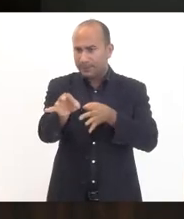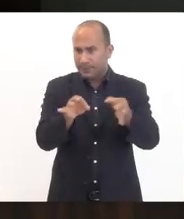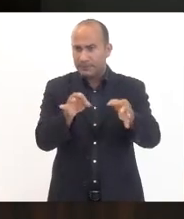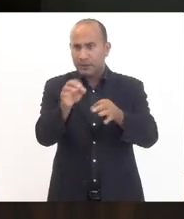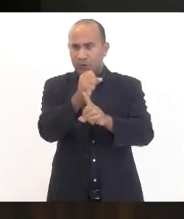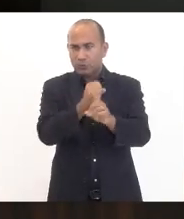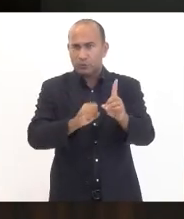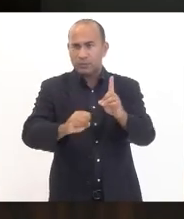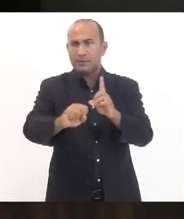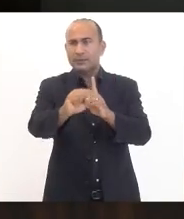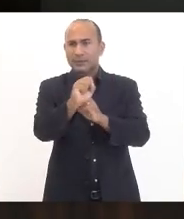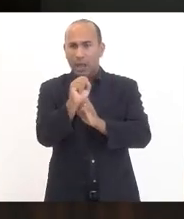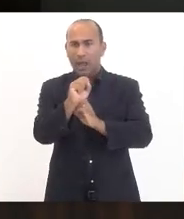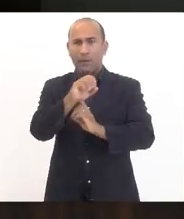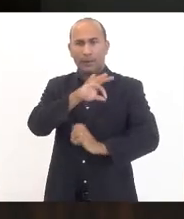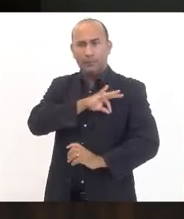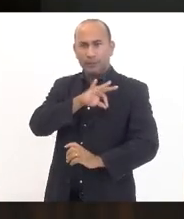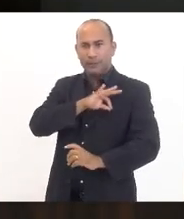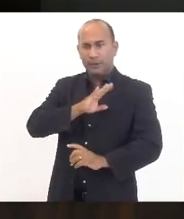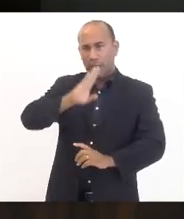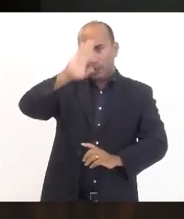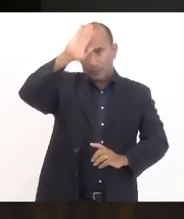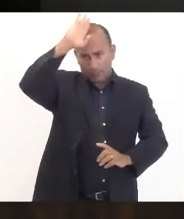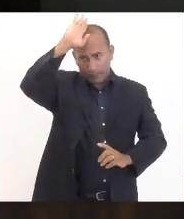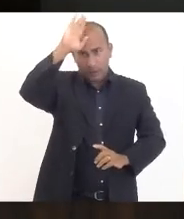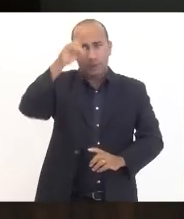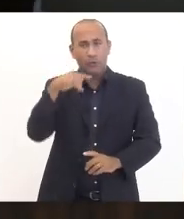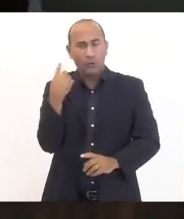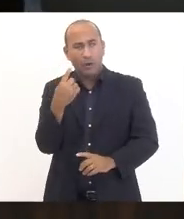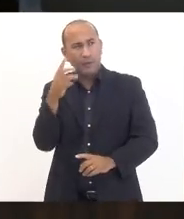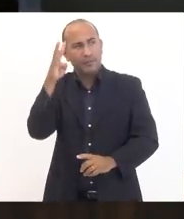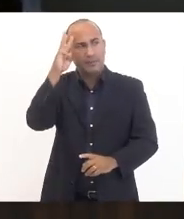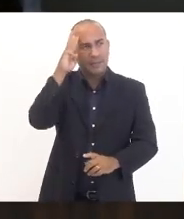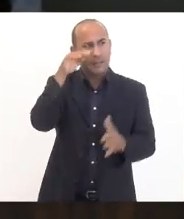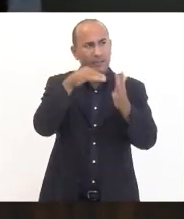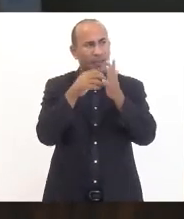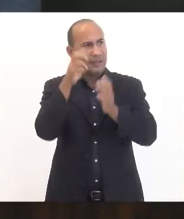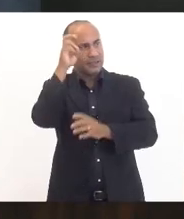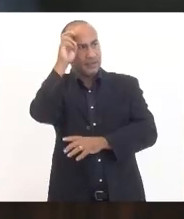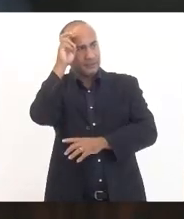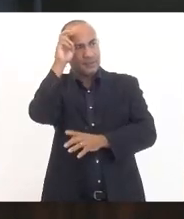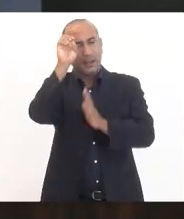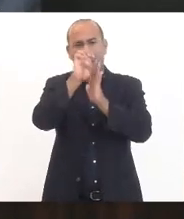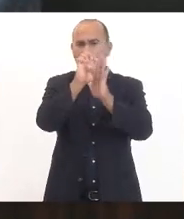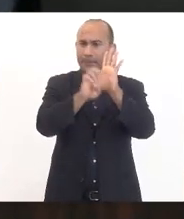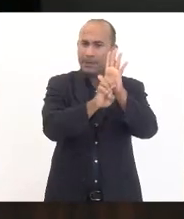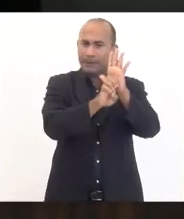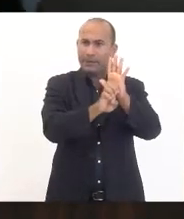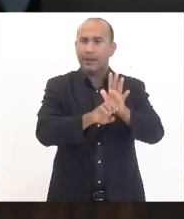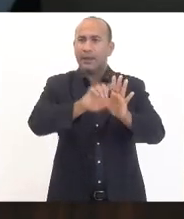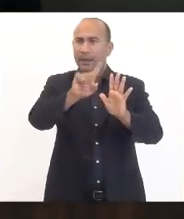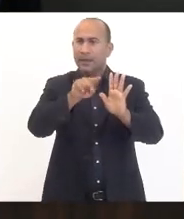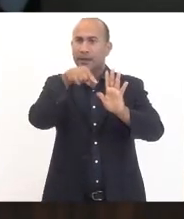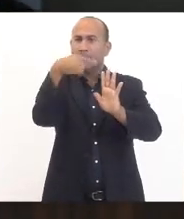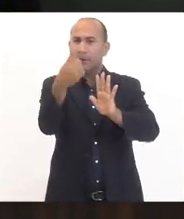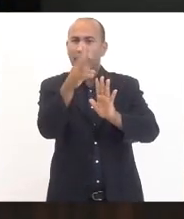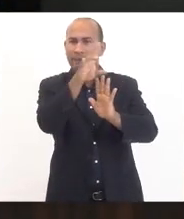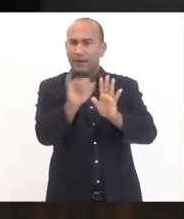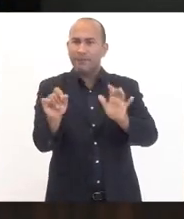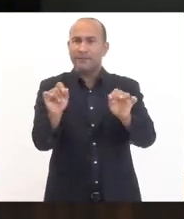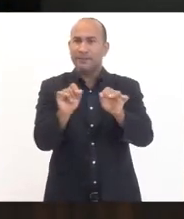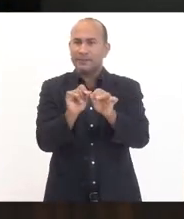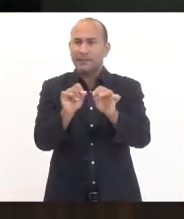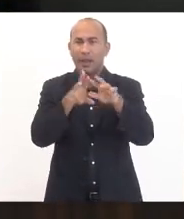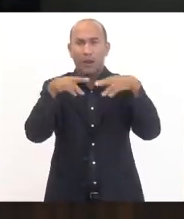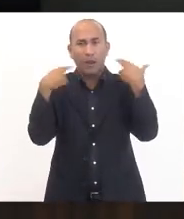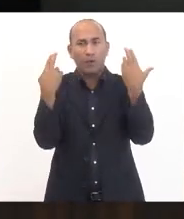social da polícia e do bombeiro. Vamos deixar de terça a quinta-feira para recebimento de emendas. Depois a gente vai começar a fazer as audiências